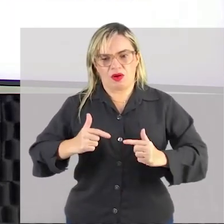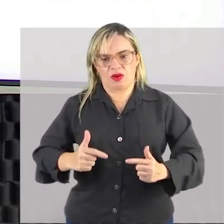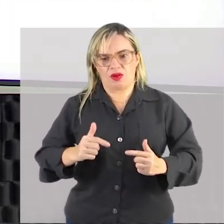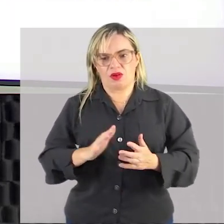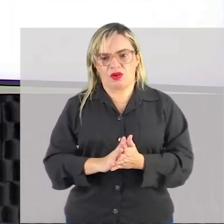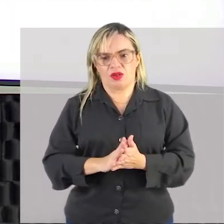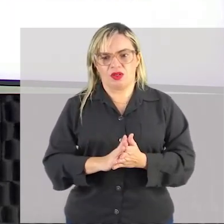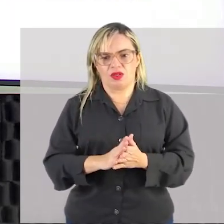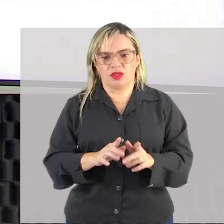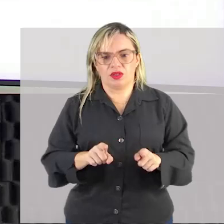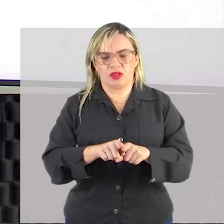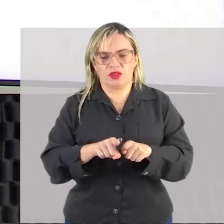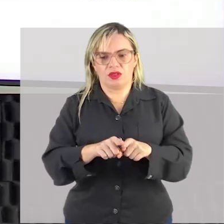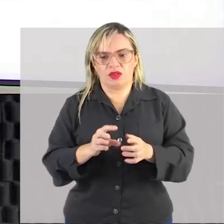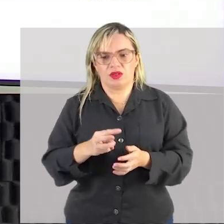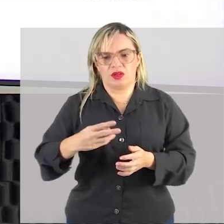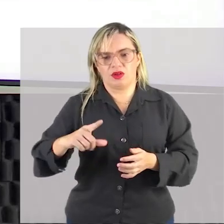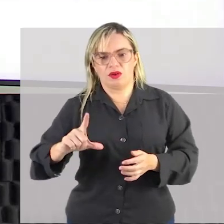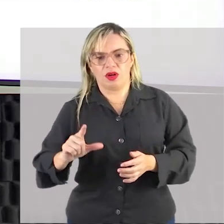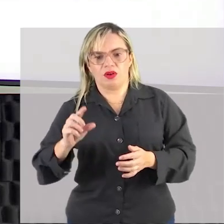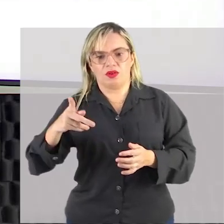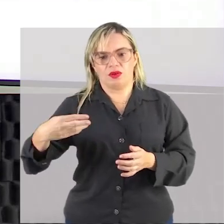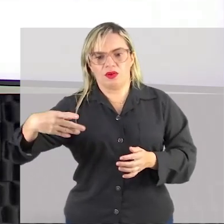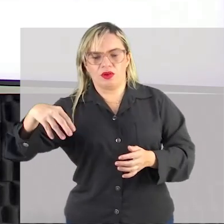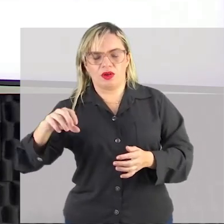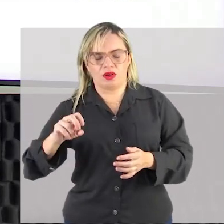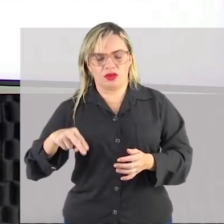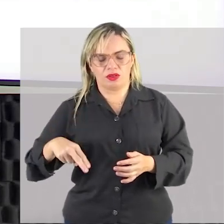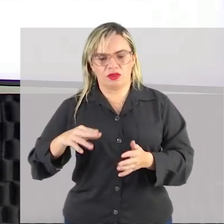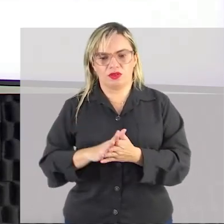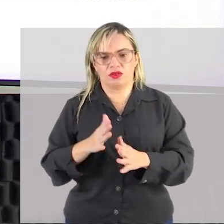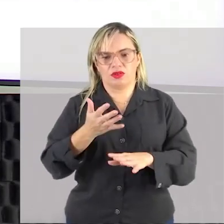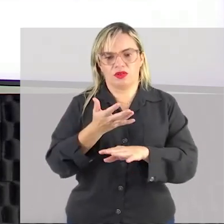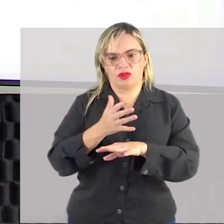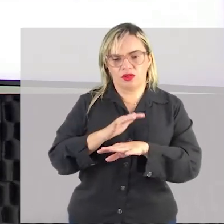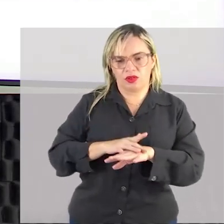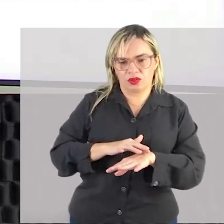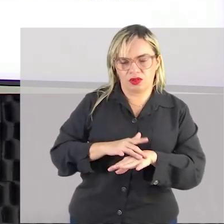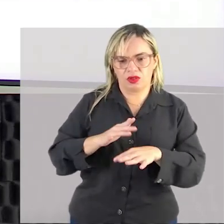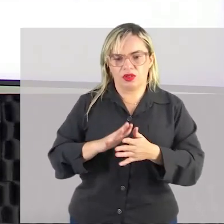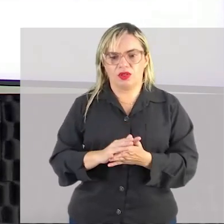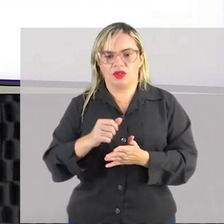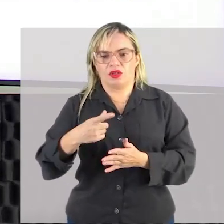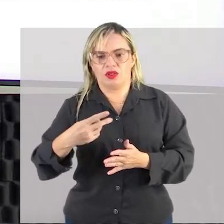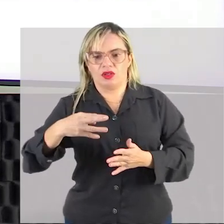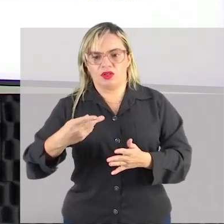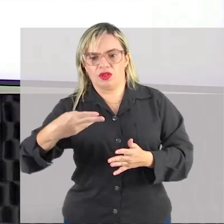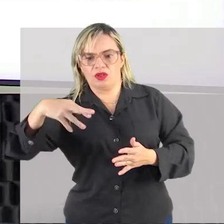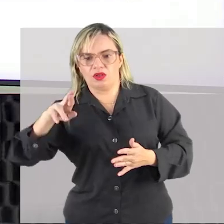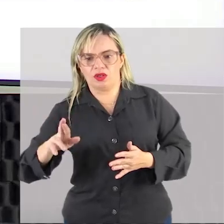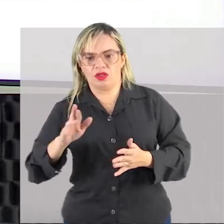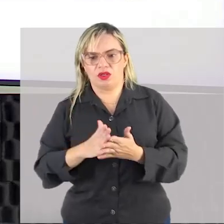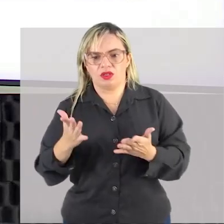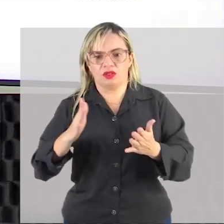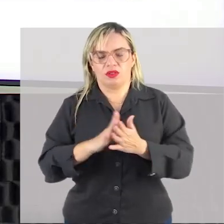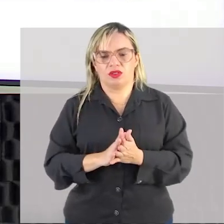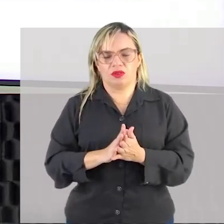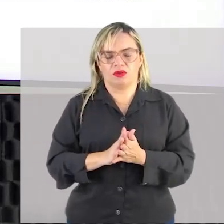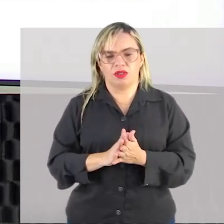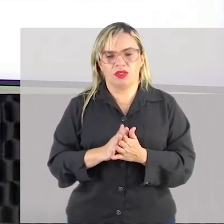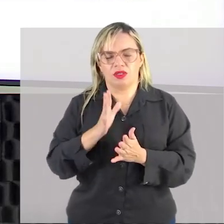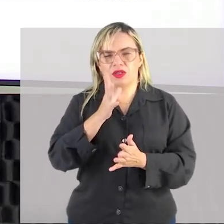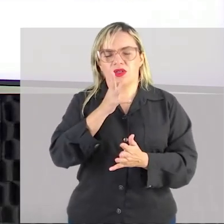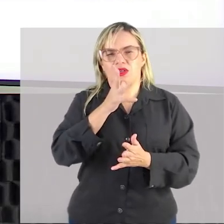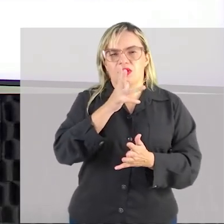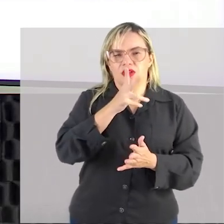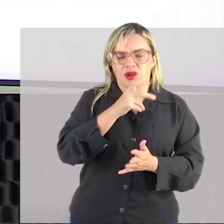Alzheimer, e até mesmo retardar o envelhecimento. Usada há 4 milênios por algumas culturas orientais,